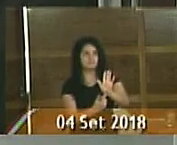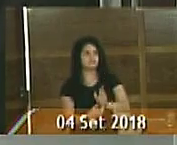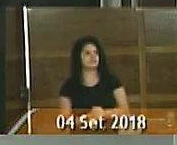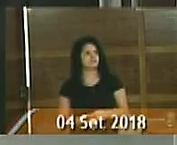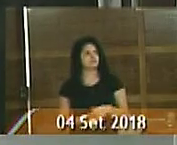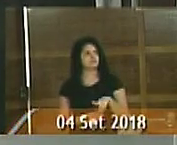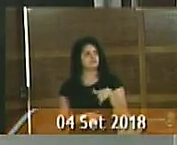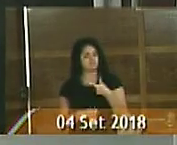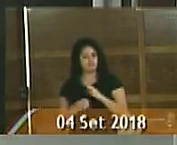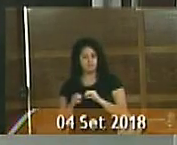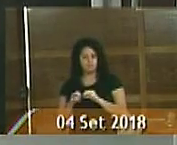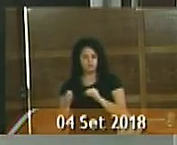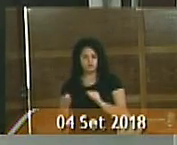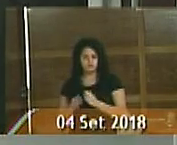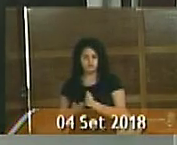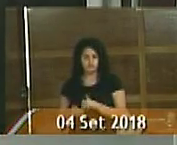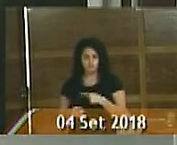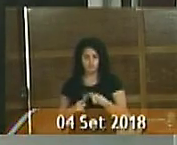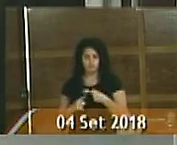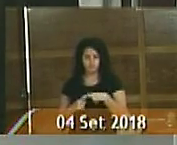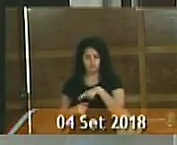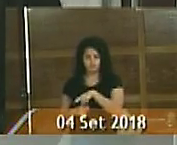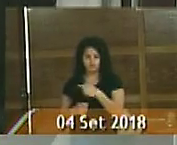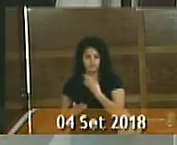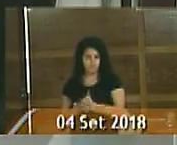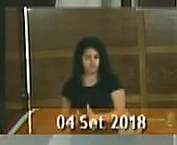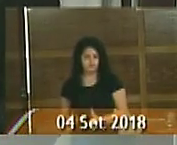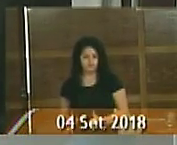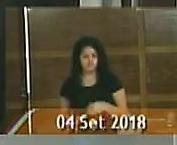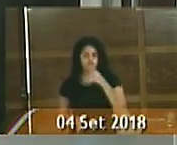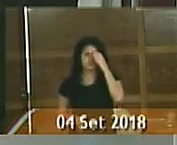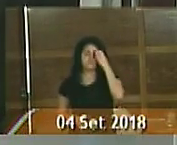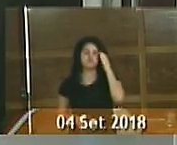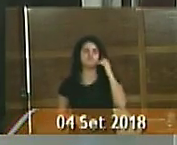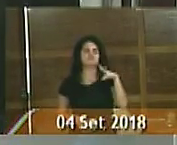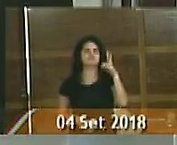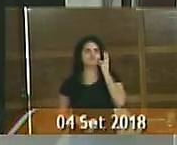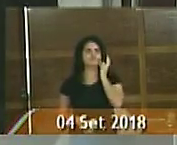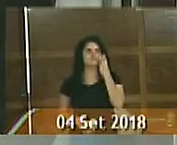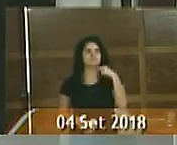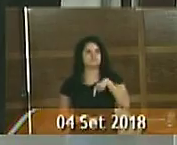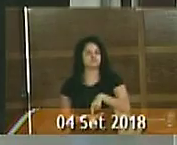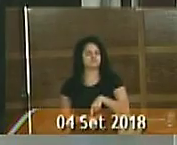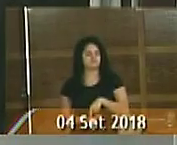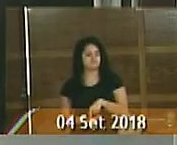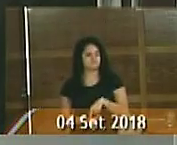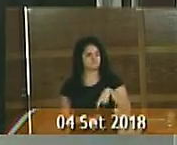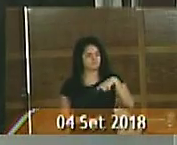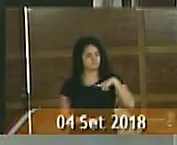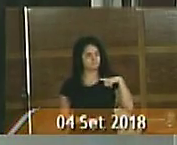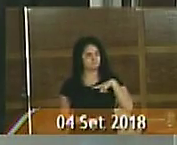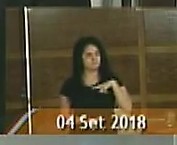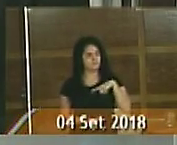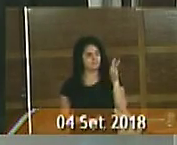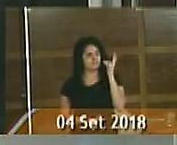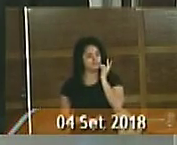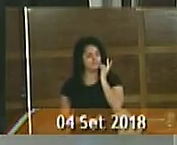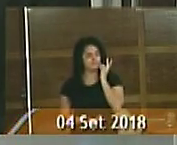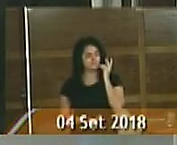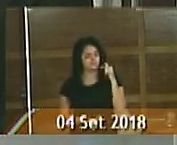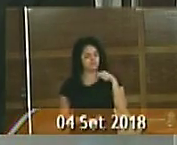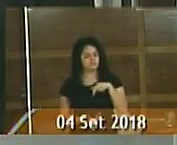bola dividida não, tá, meu amigo, que o senhor vai sair perdendo, tá? E os vereadores aqui, tem a vereadora aqui que